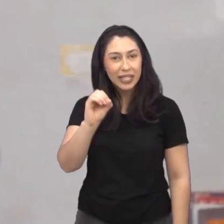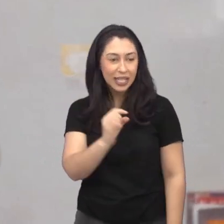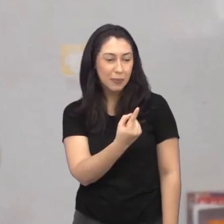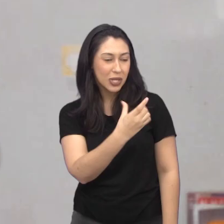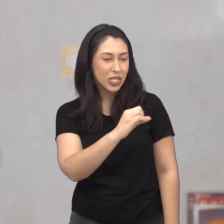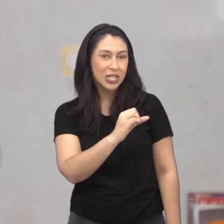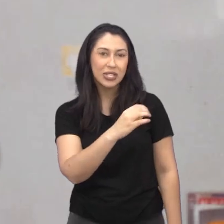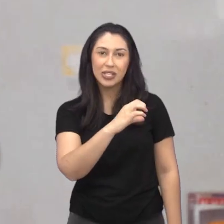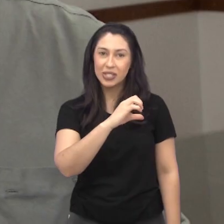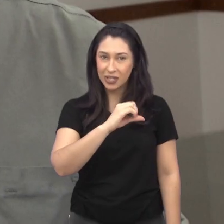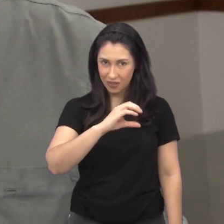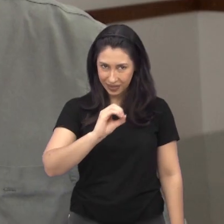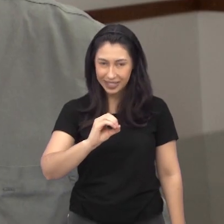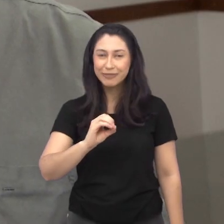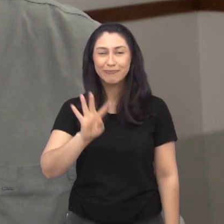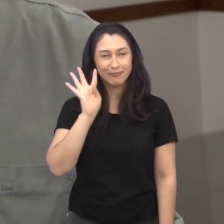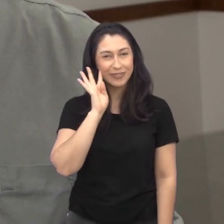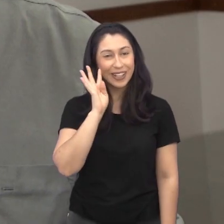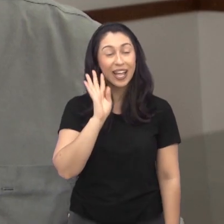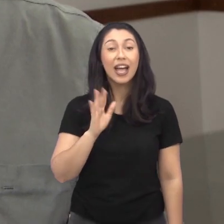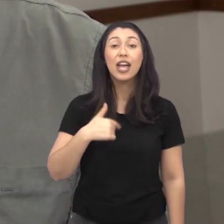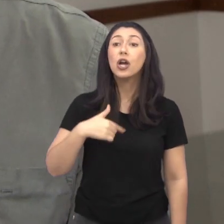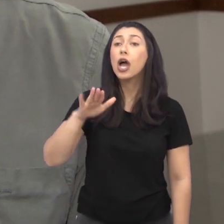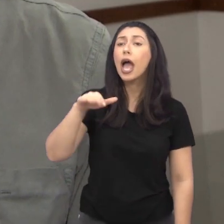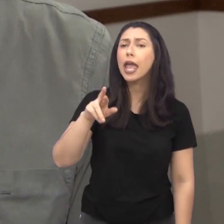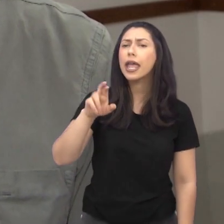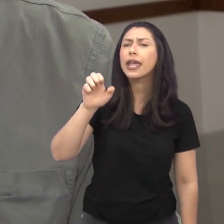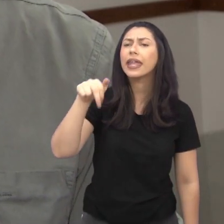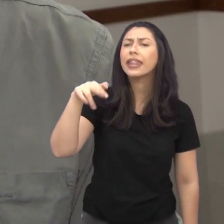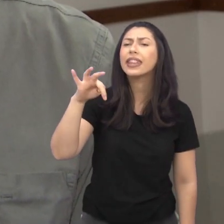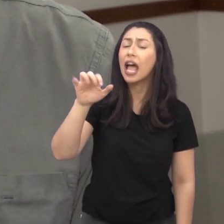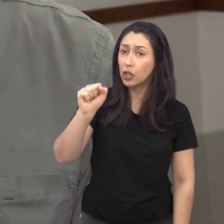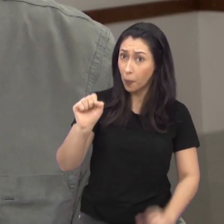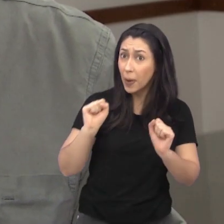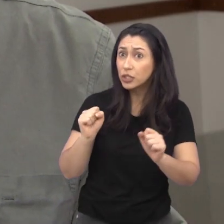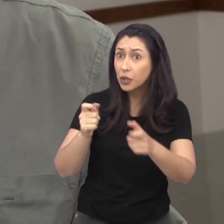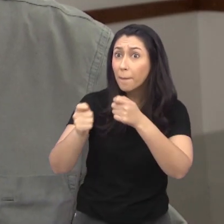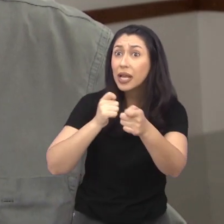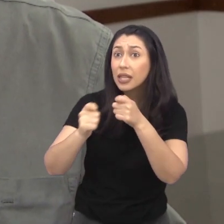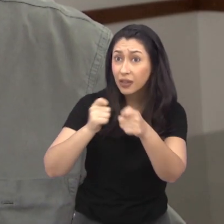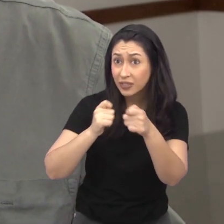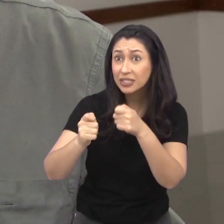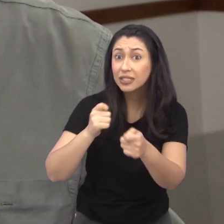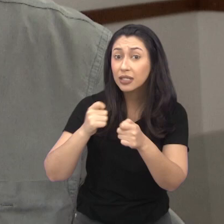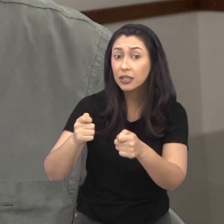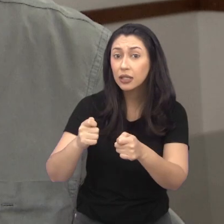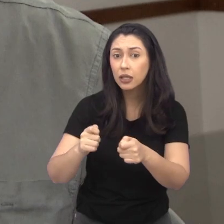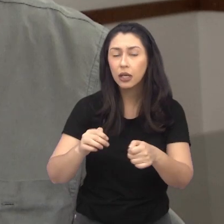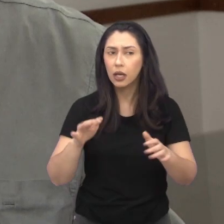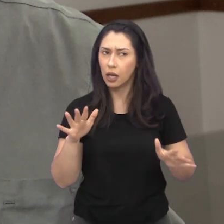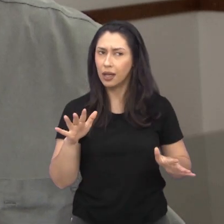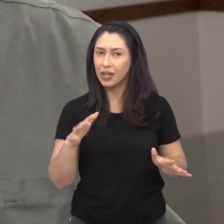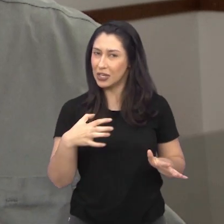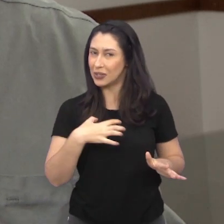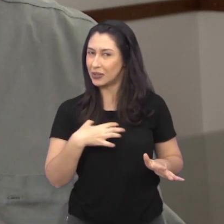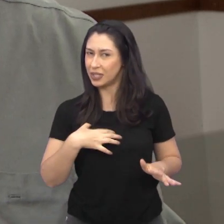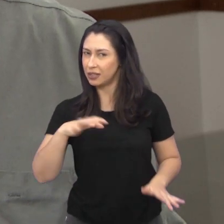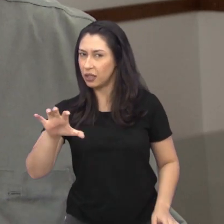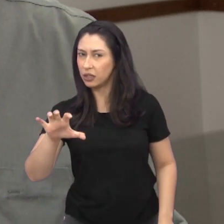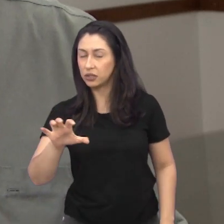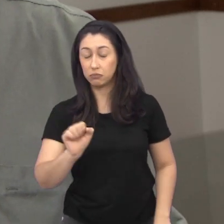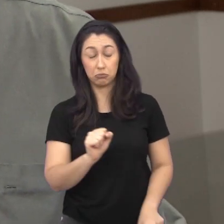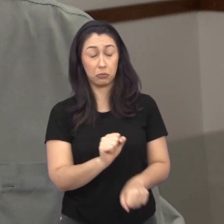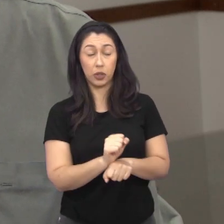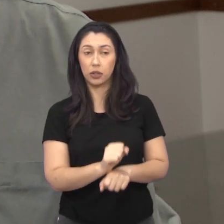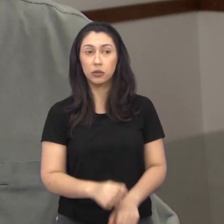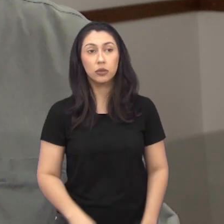muito bacana. E falei, Renato, você pode dar uma entrevista pra gente? Aí ele ficou daquele jeito dele,